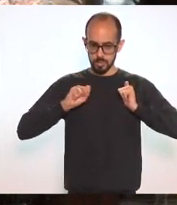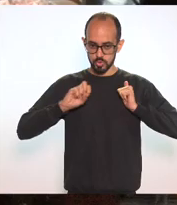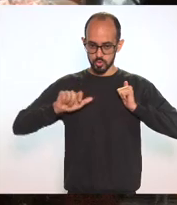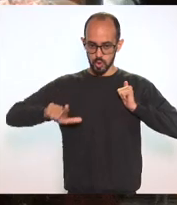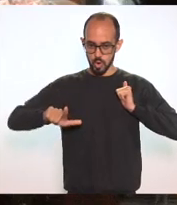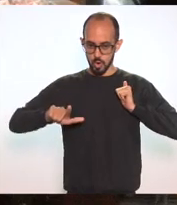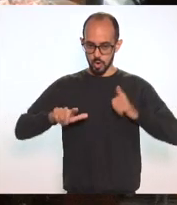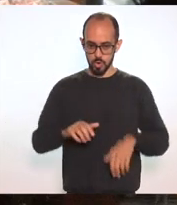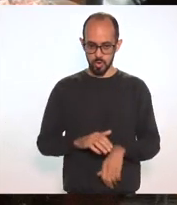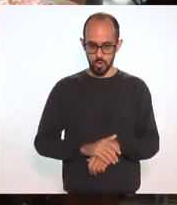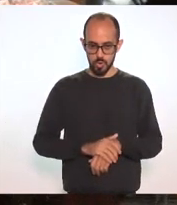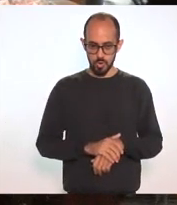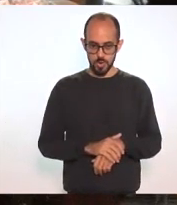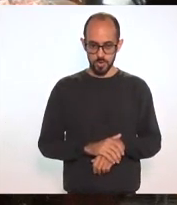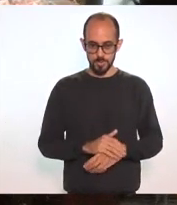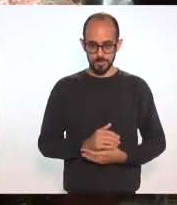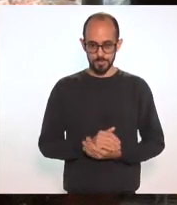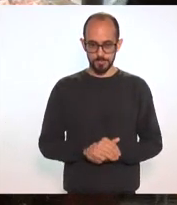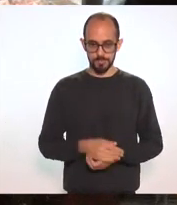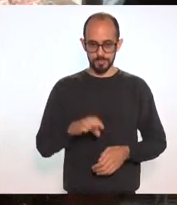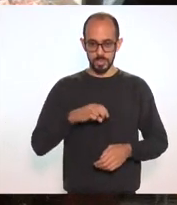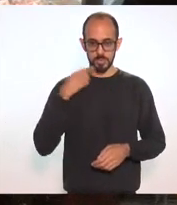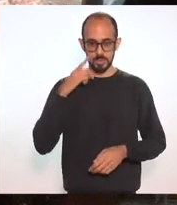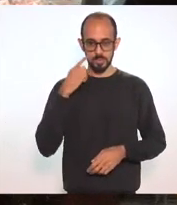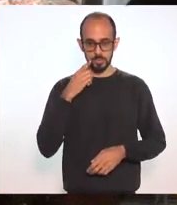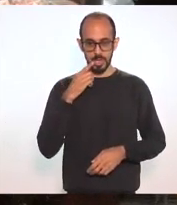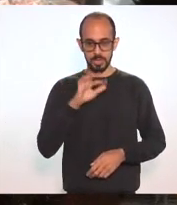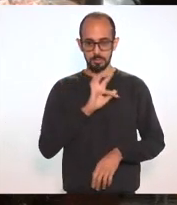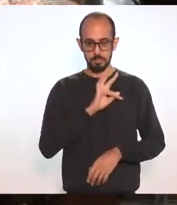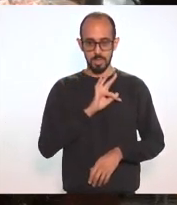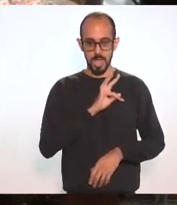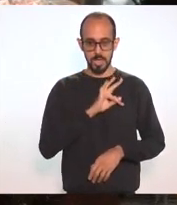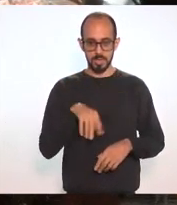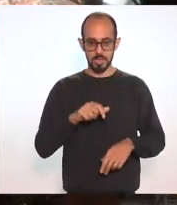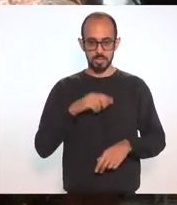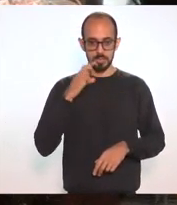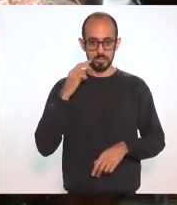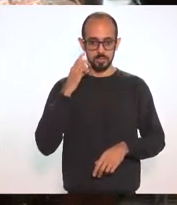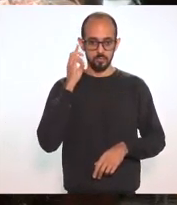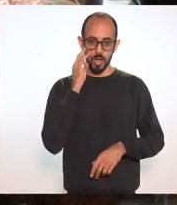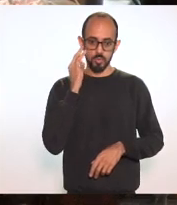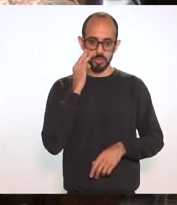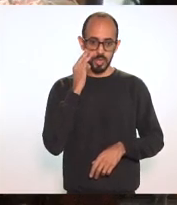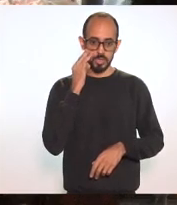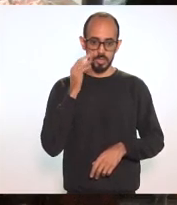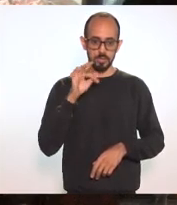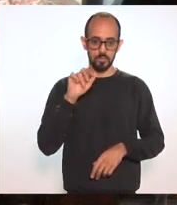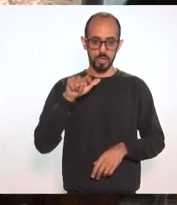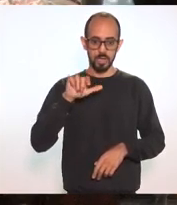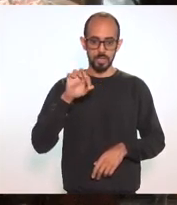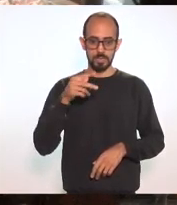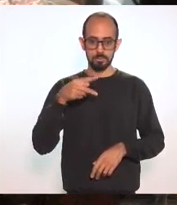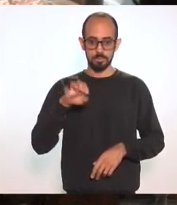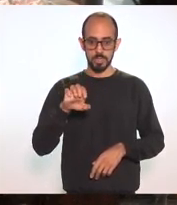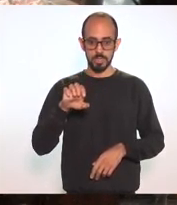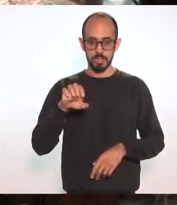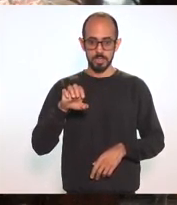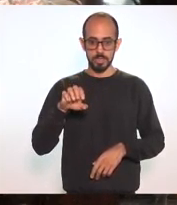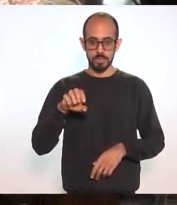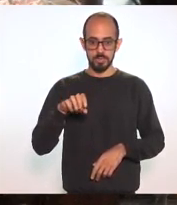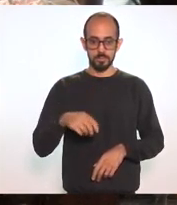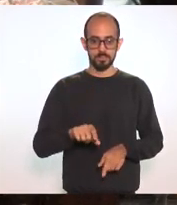abstenção do PSOL. Abstenção do PSOL, da deputada PSOL. Marta, deputado Valdec, deputado Felipe Peixoto,